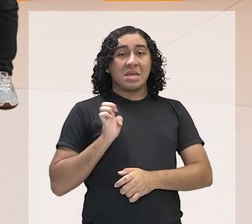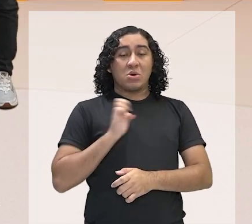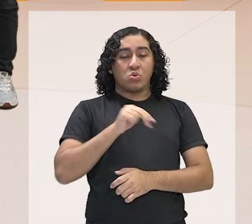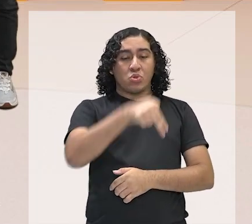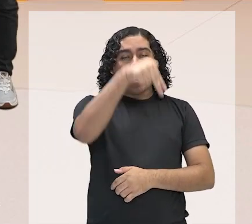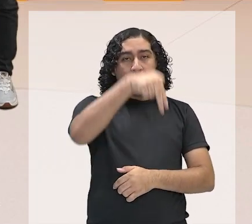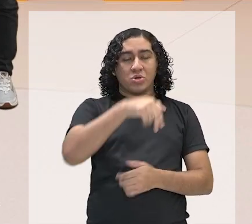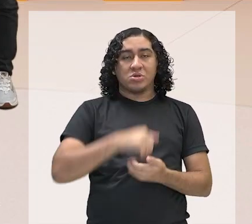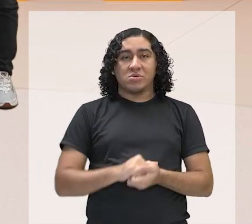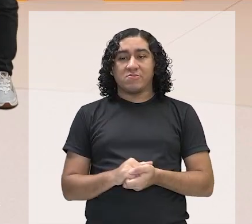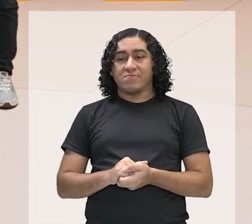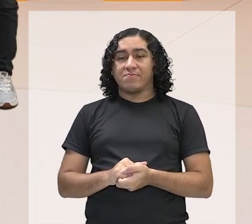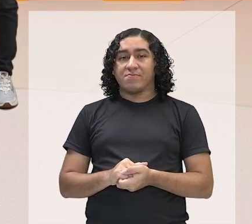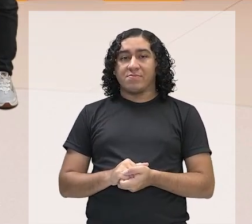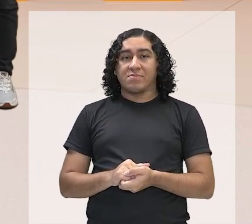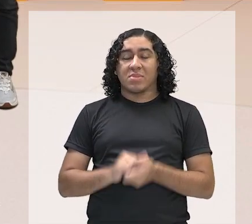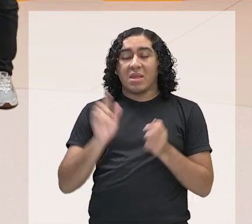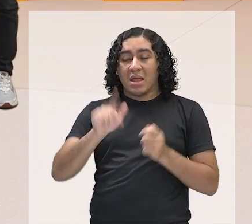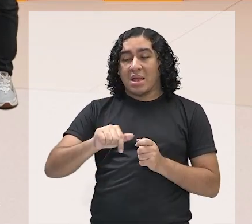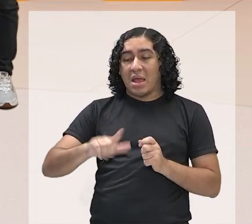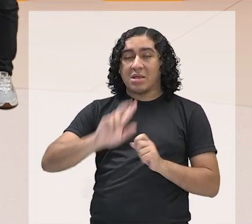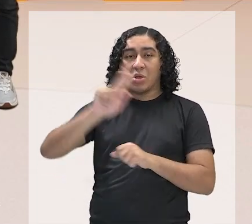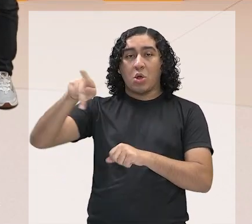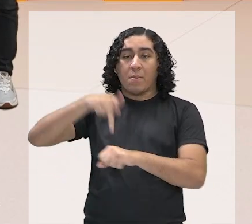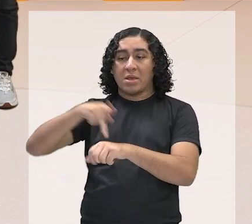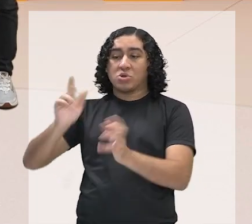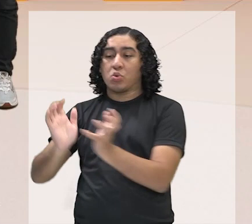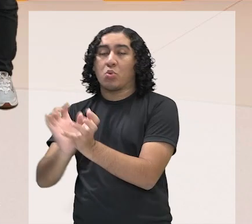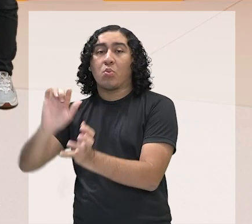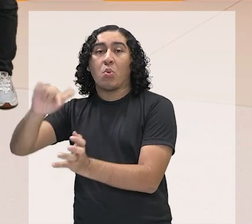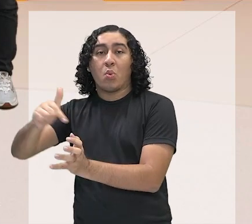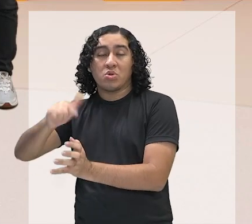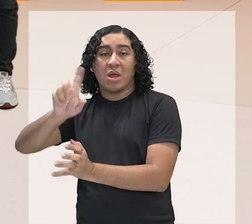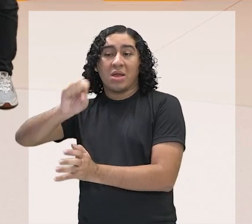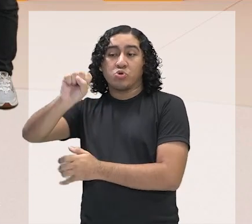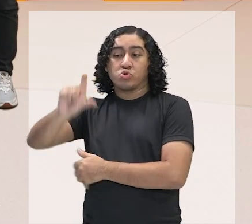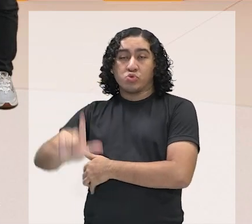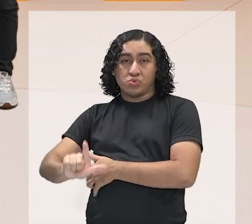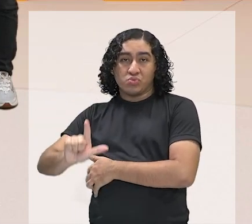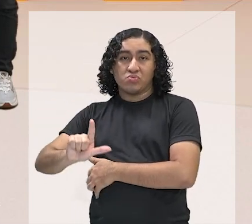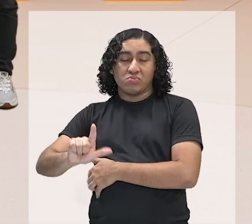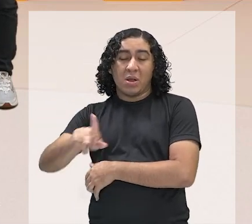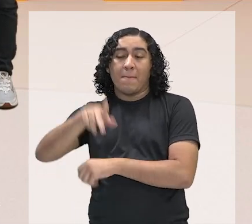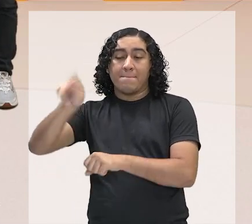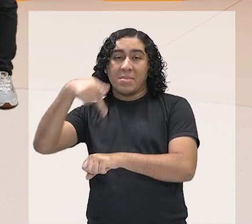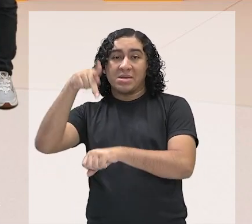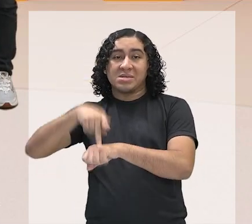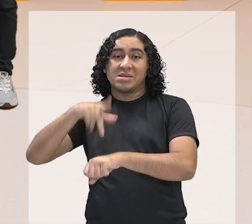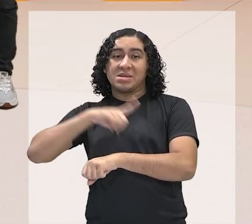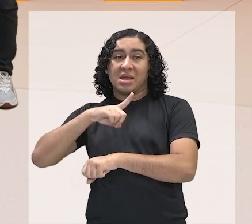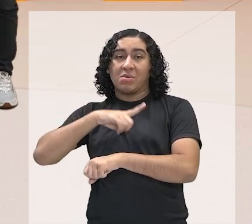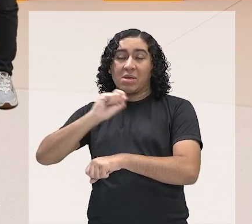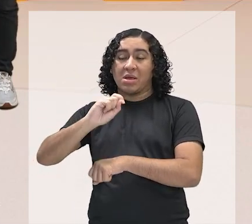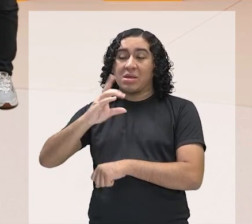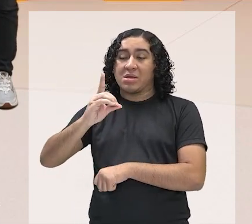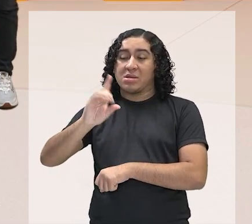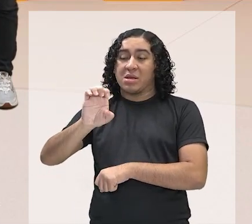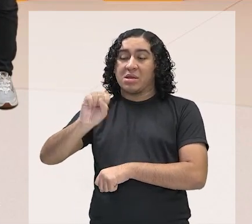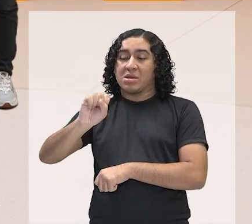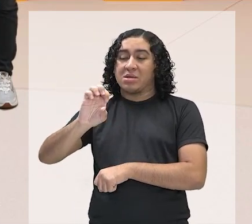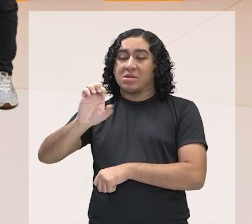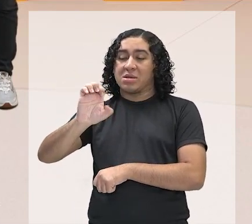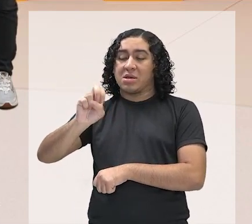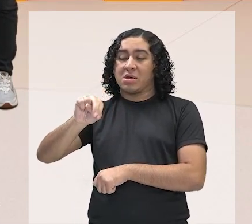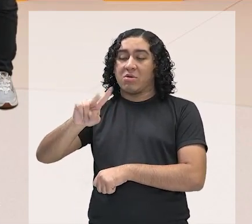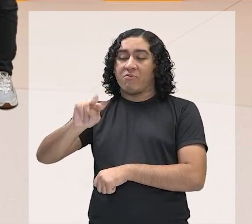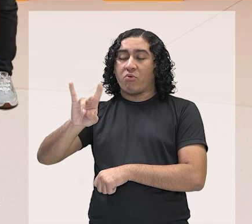países desenvolvimentistas eram os países do sul, os países que estavam ali em desenvolvimento. Então, houve uma